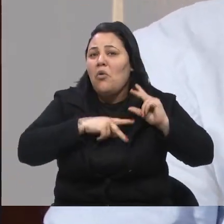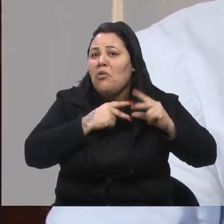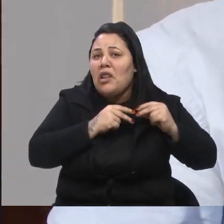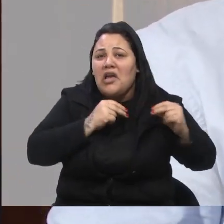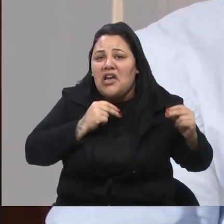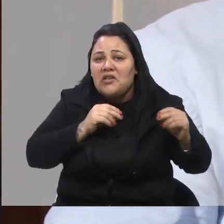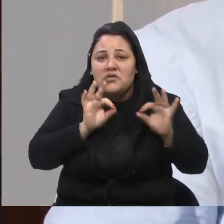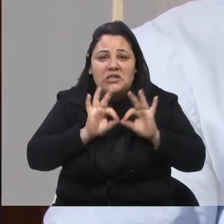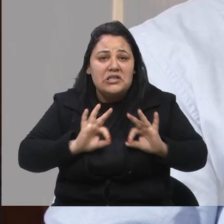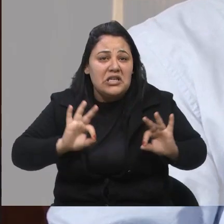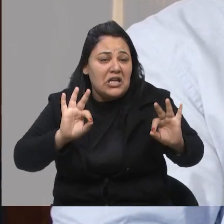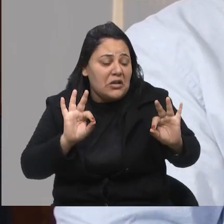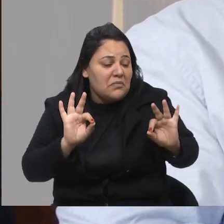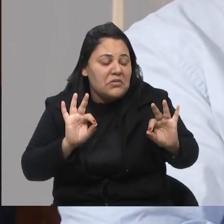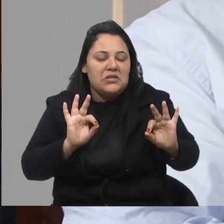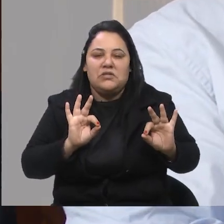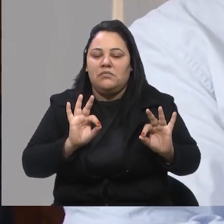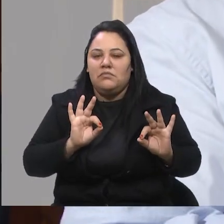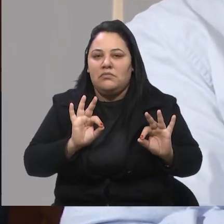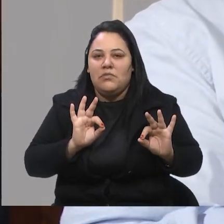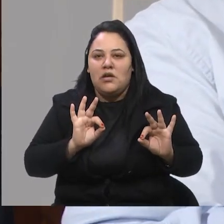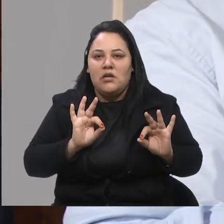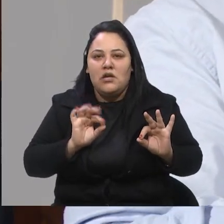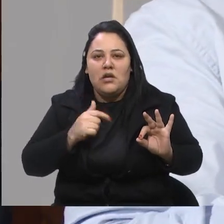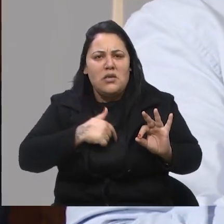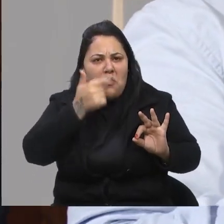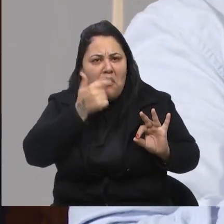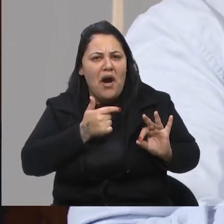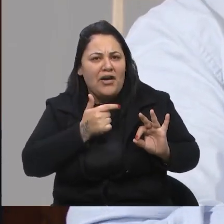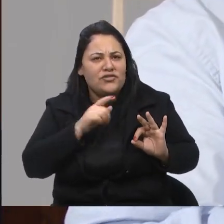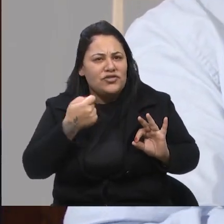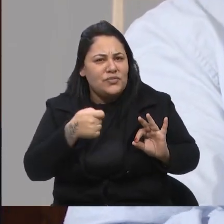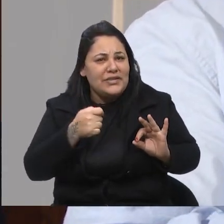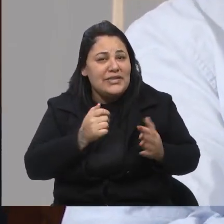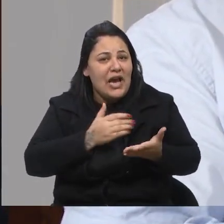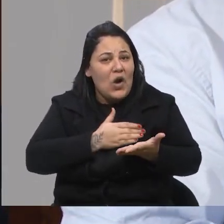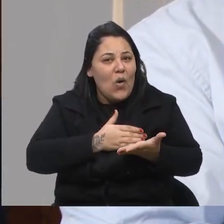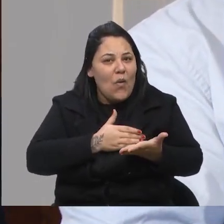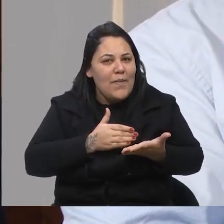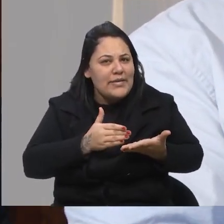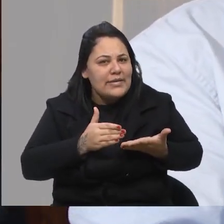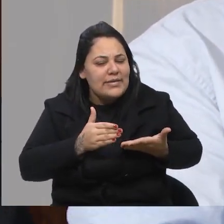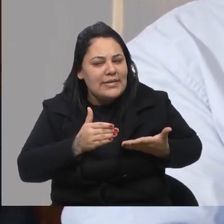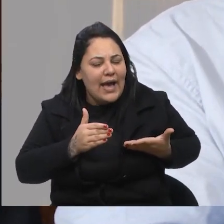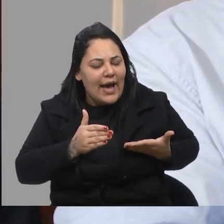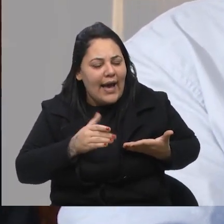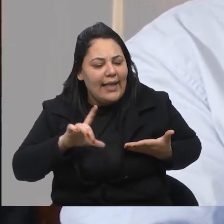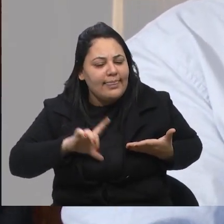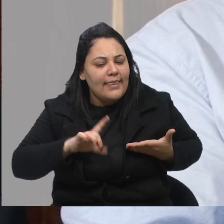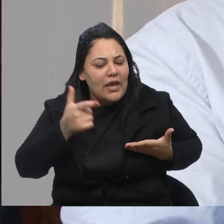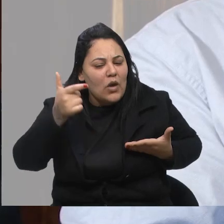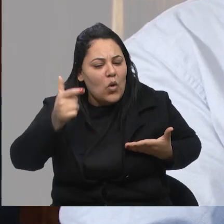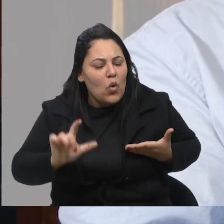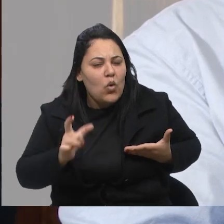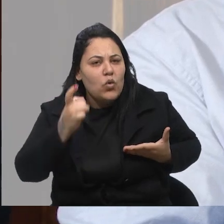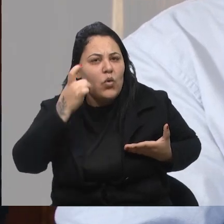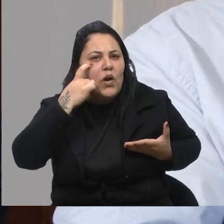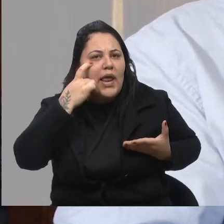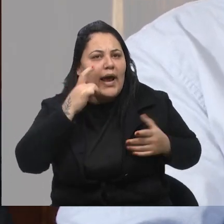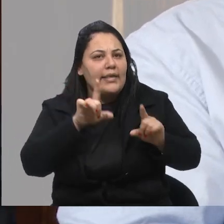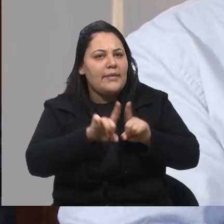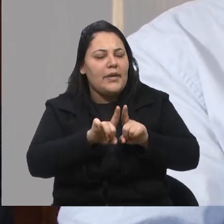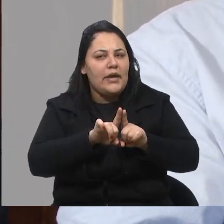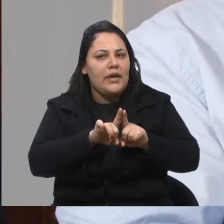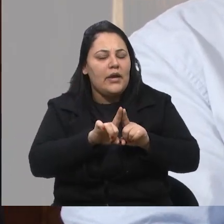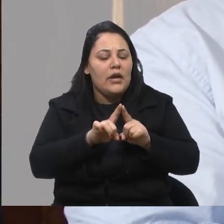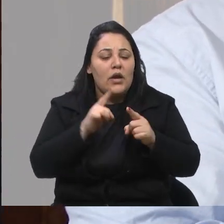bombacha, uma alpargata. Né? Então, eu acho que nós temos que começar a dar esse outro olhar. Né? Porque tem